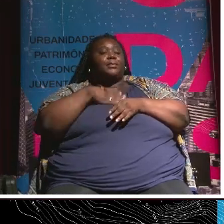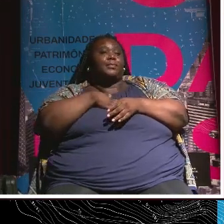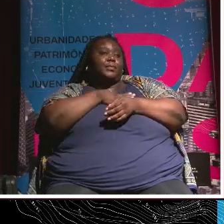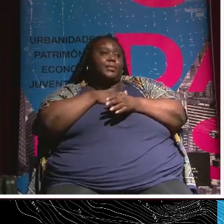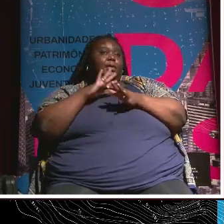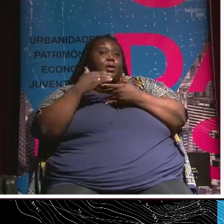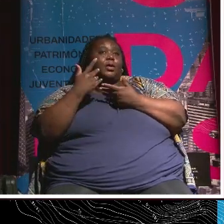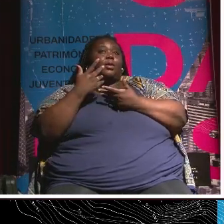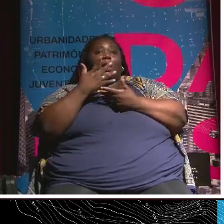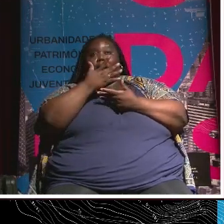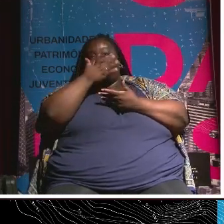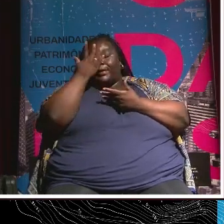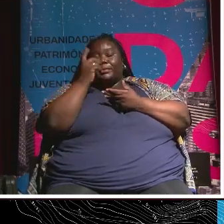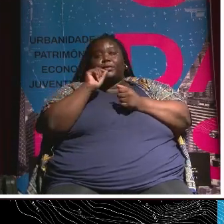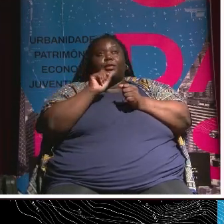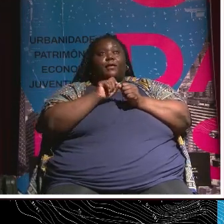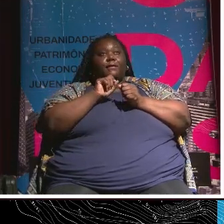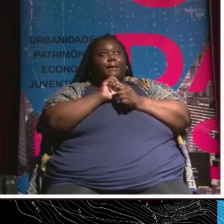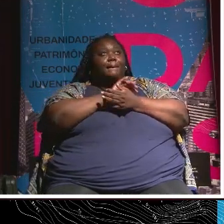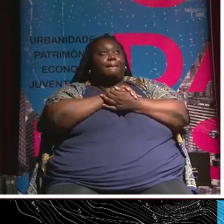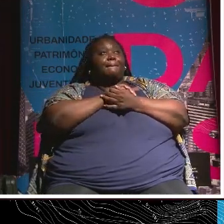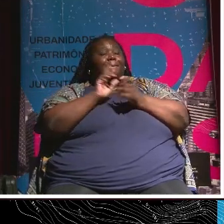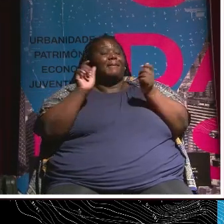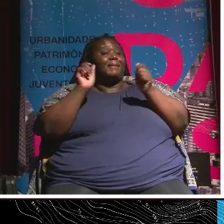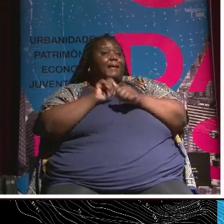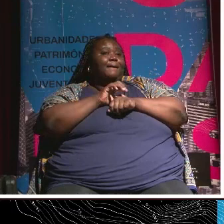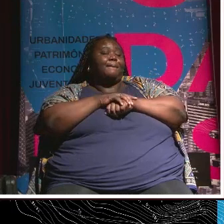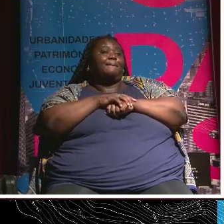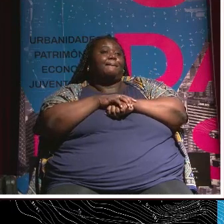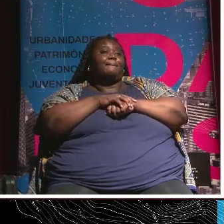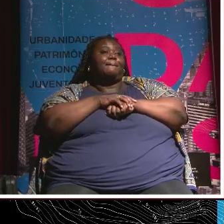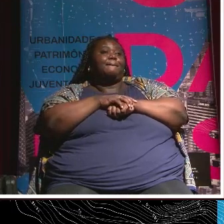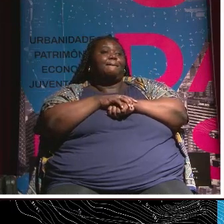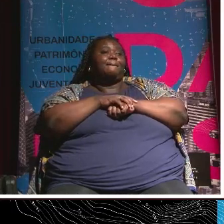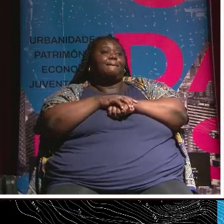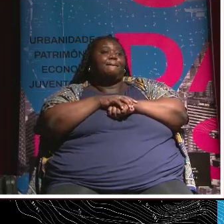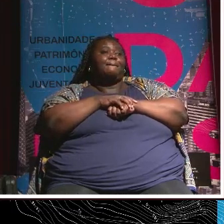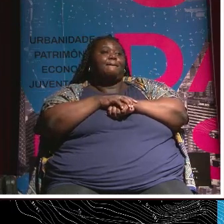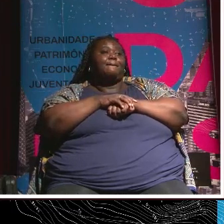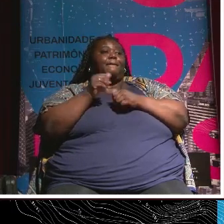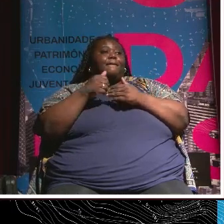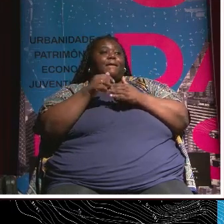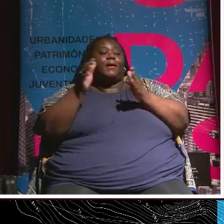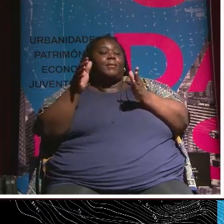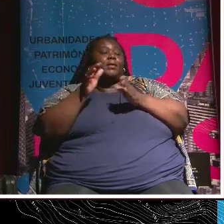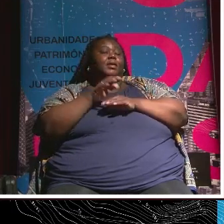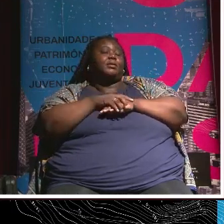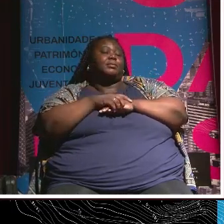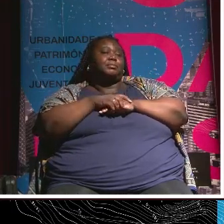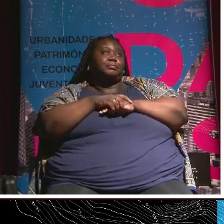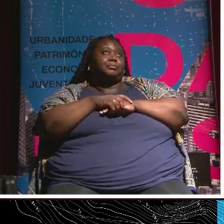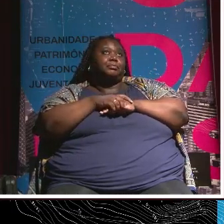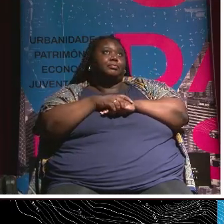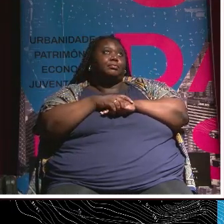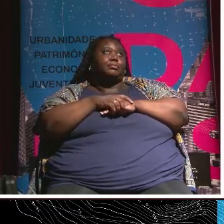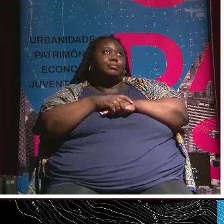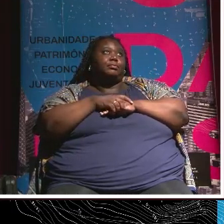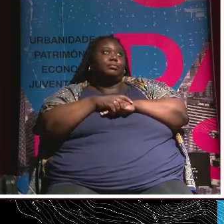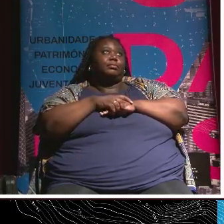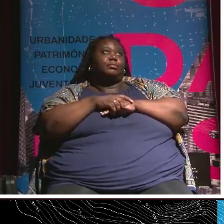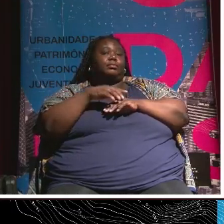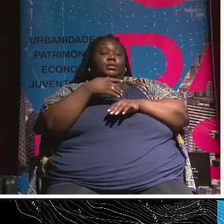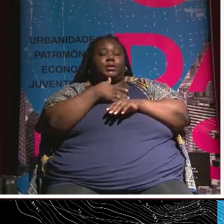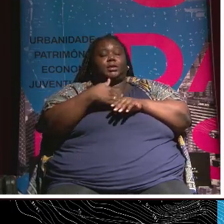quando as pessoas colocam a possibilidade, né, a questão da consulta e ampliação da consulta. Eu estou no governo